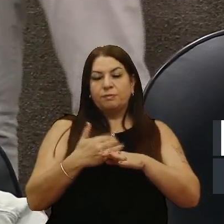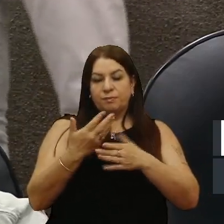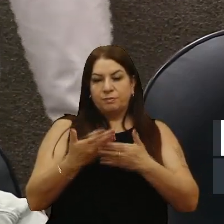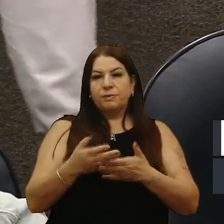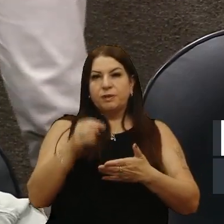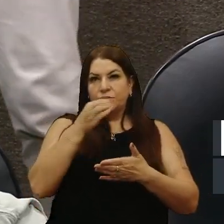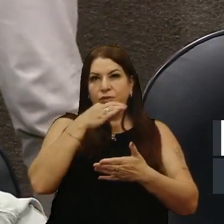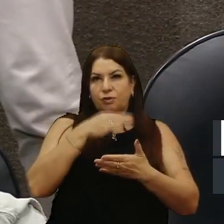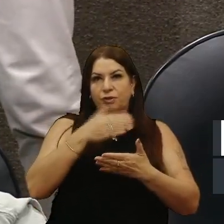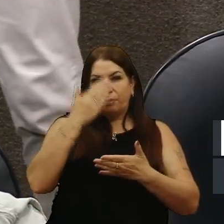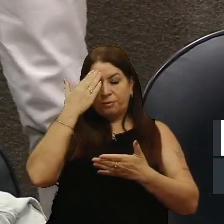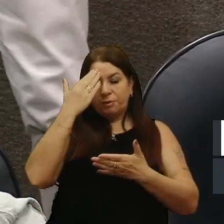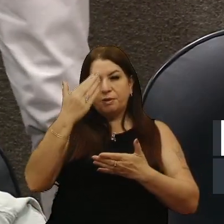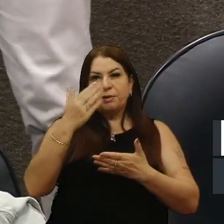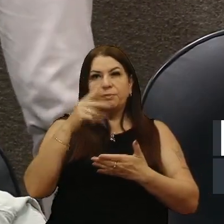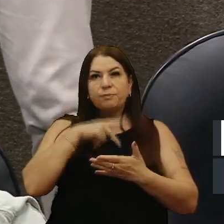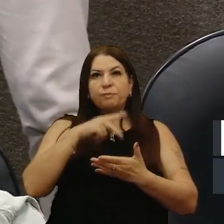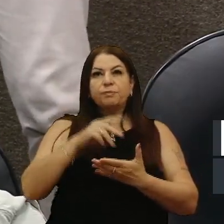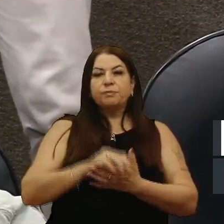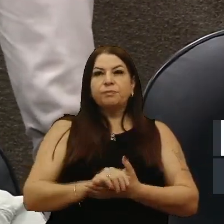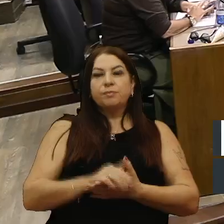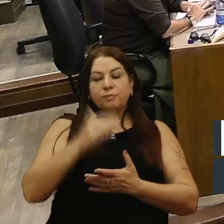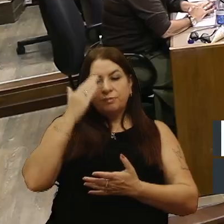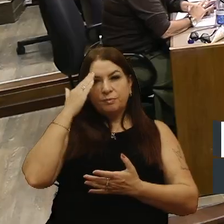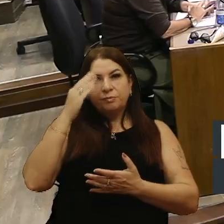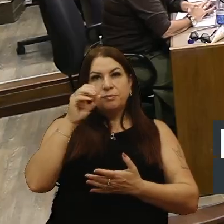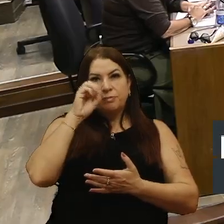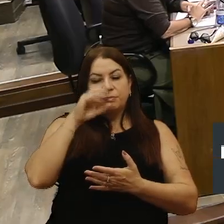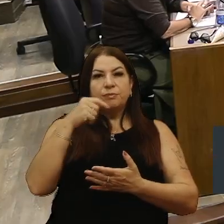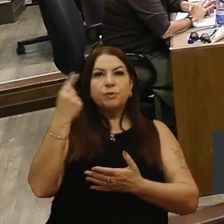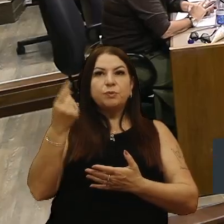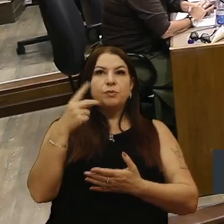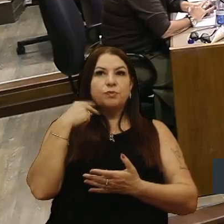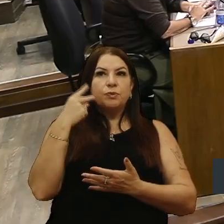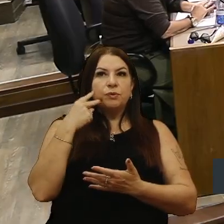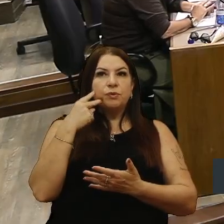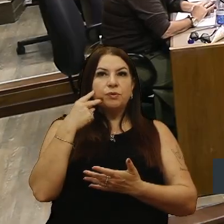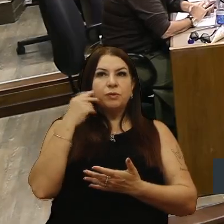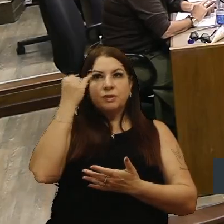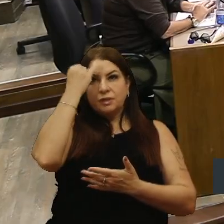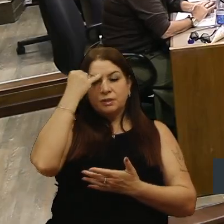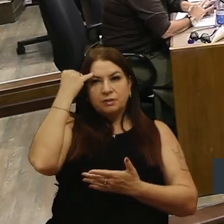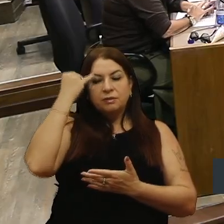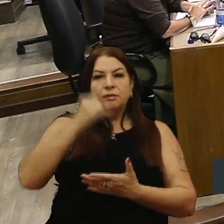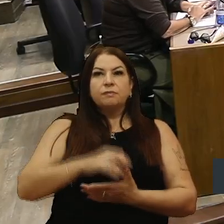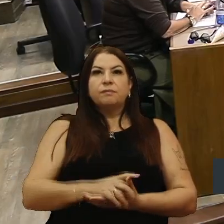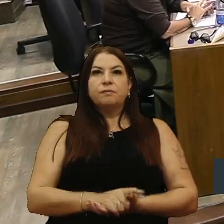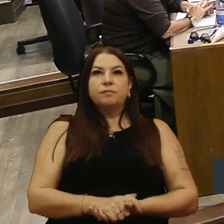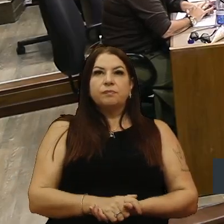de Caxias do Sul. Muito obrigado, senhor presidente. Obrigado, Fiuza. Próximo inscrito, vereador Zé D'Ambros.